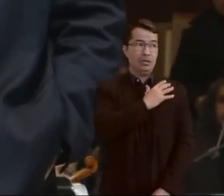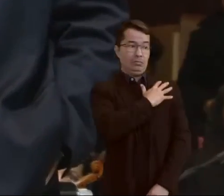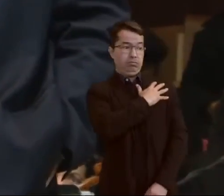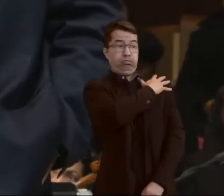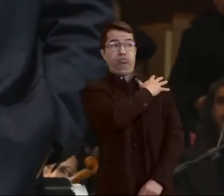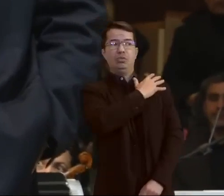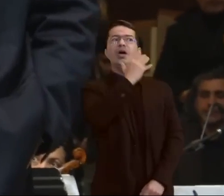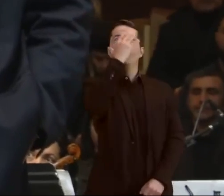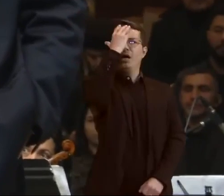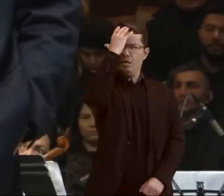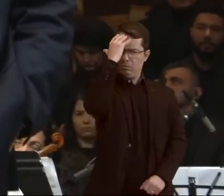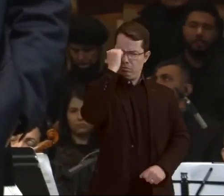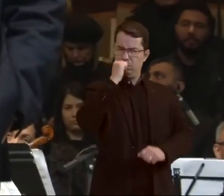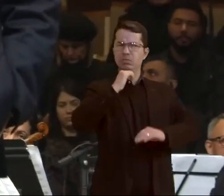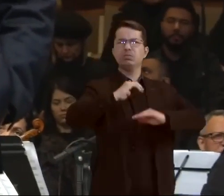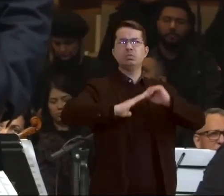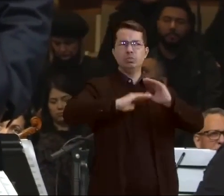treinados.